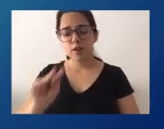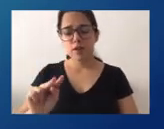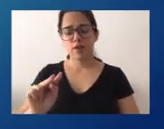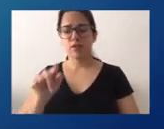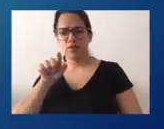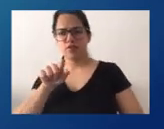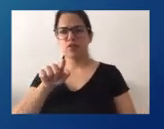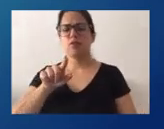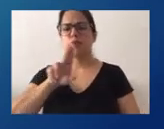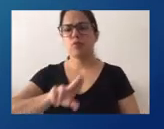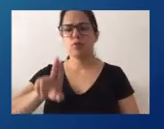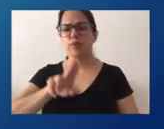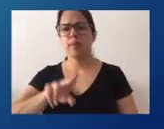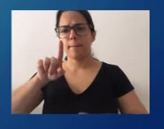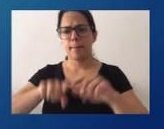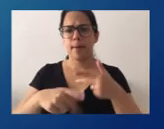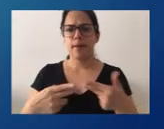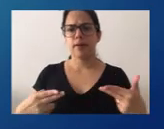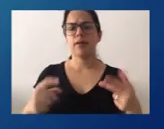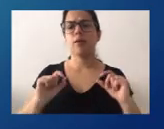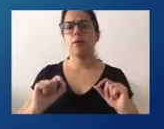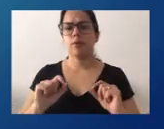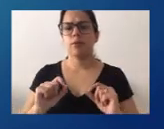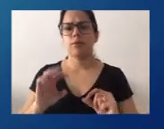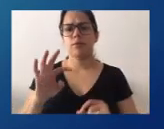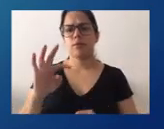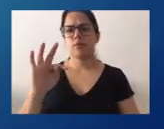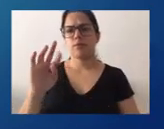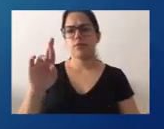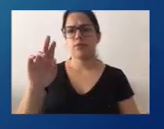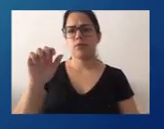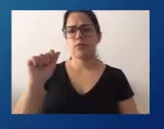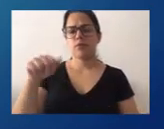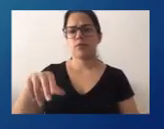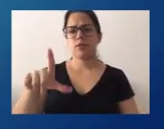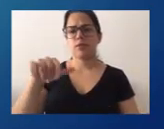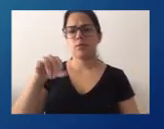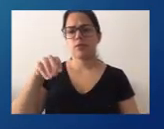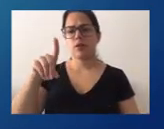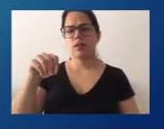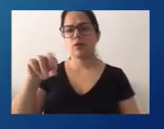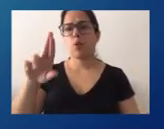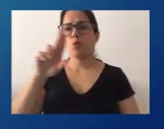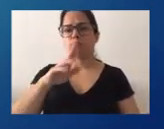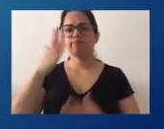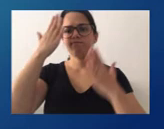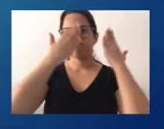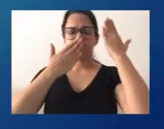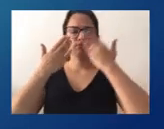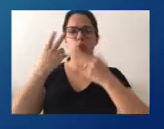esse equipamento, que é o transiluminador, que a pessoa esteja utilizando o protetor facial. Tá? É